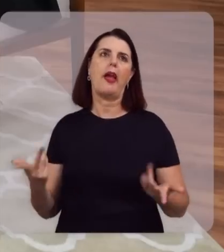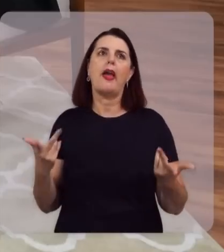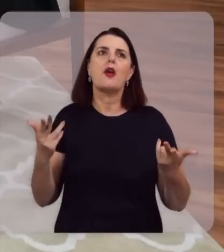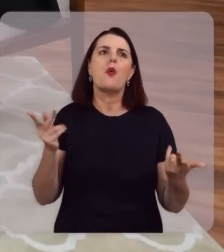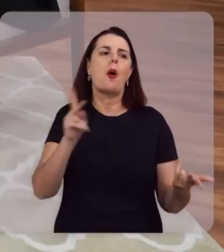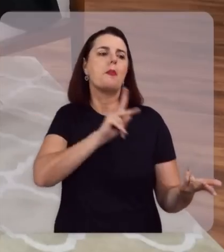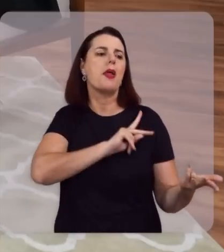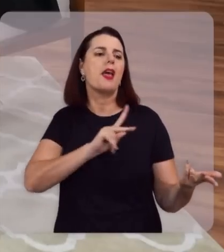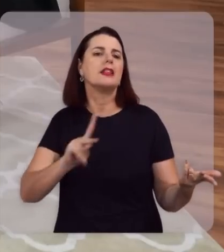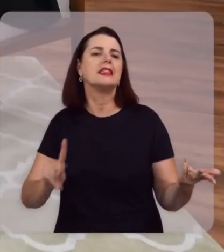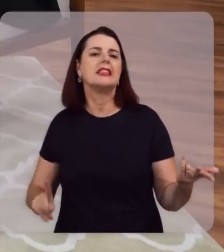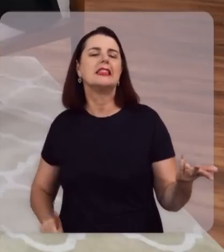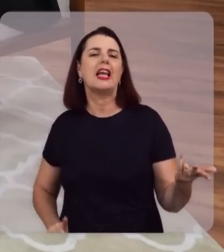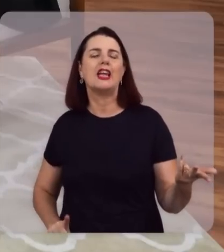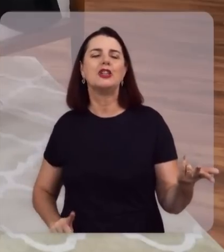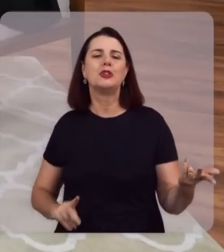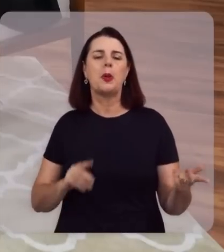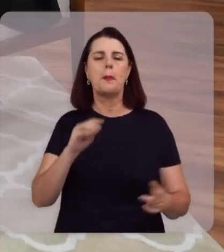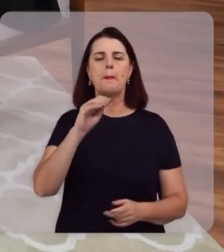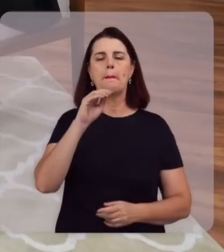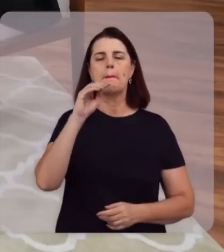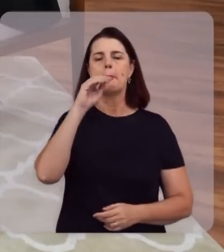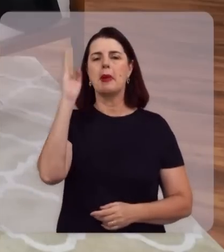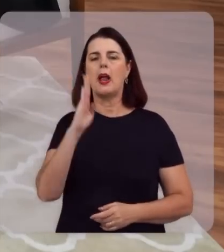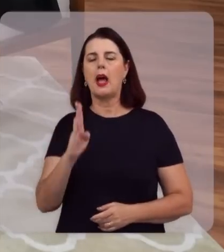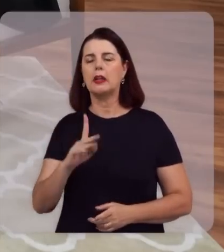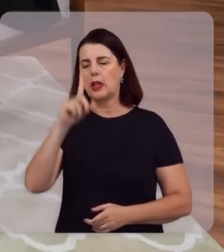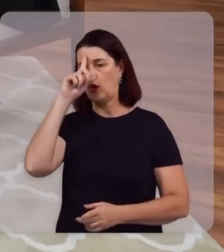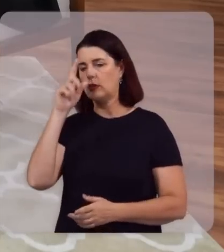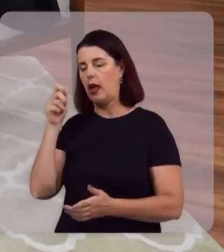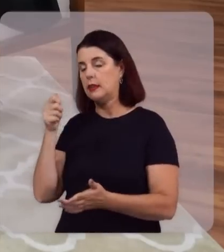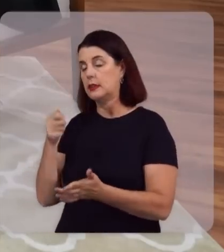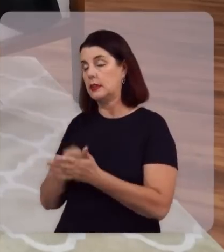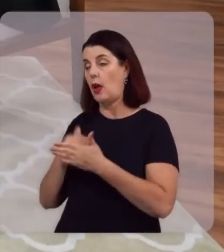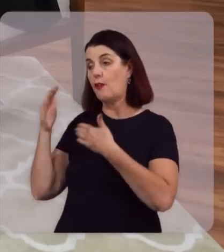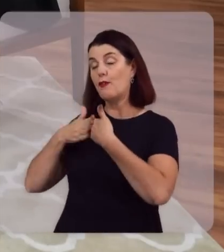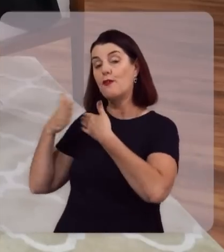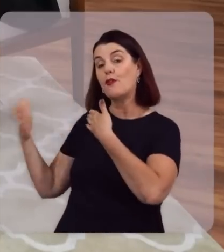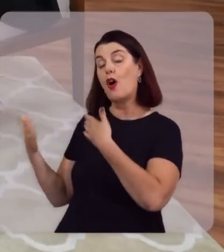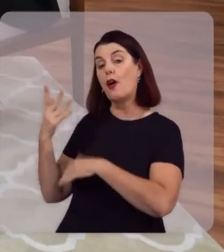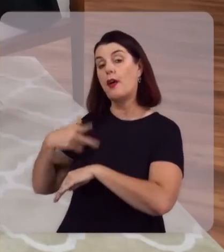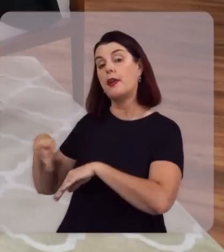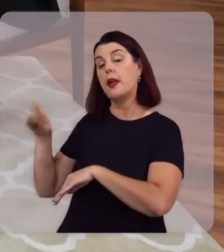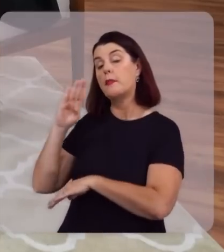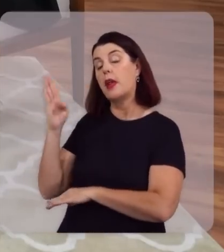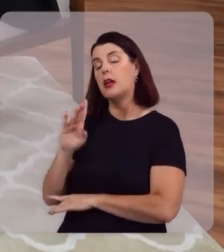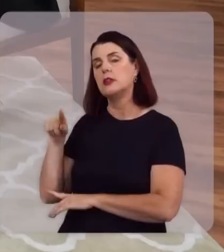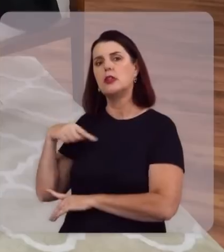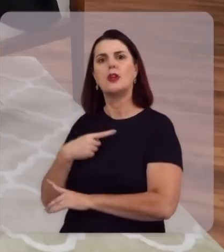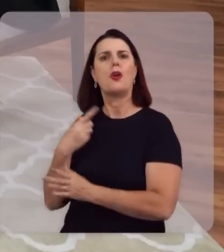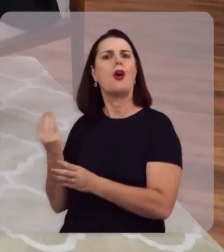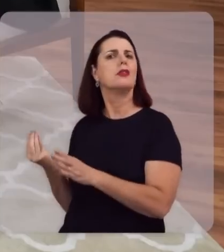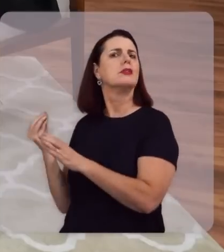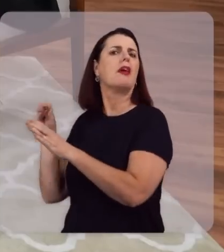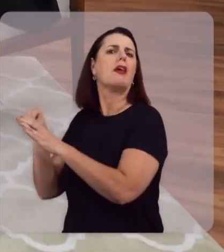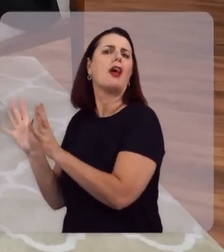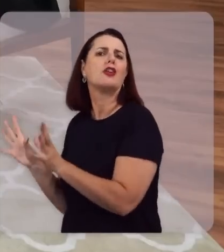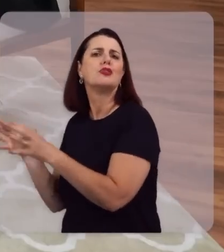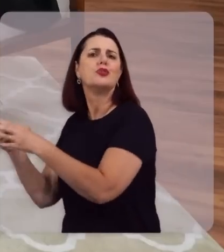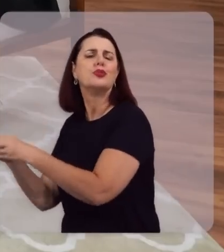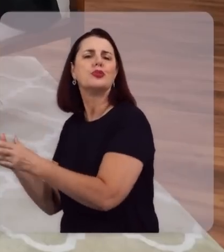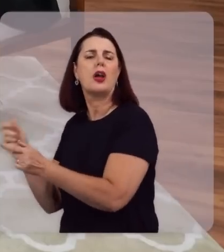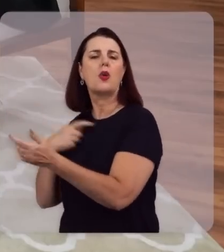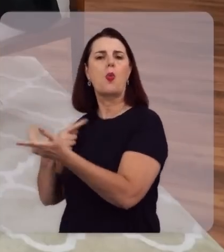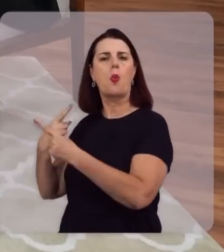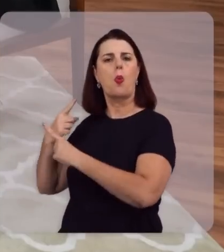quando o presidente do Brasil toma uma decisão fora do país ou assina algum acordo, todos nós estamos incluídos